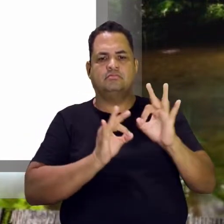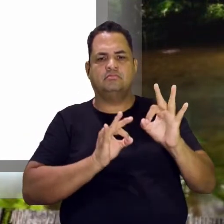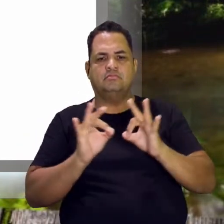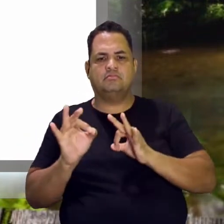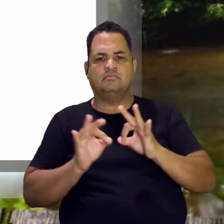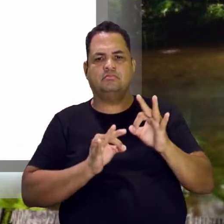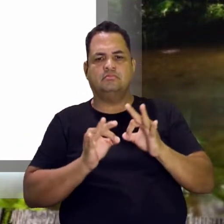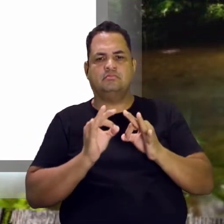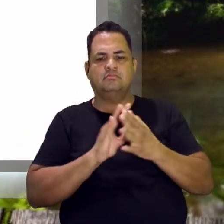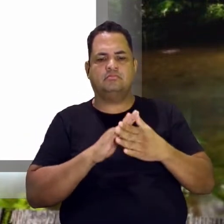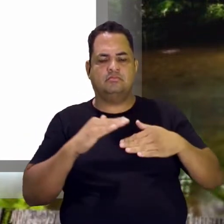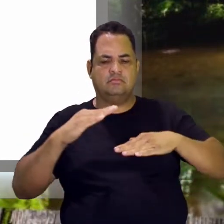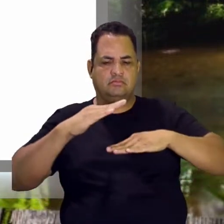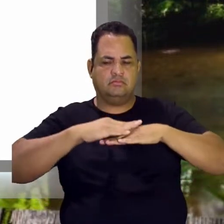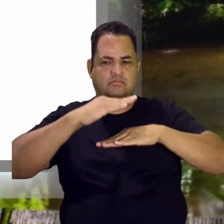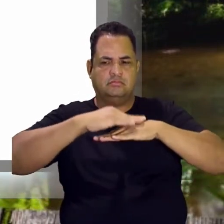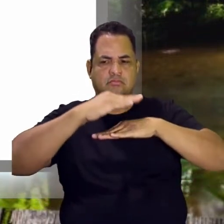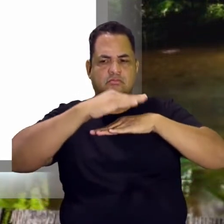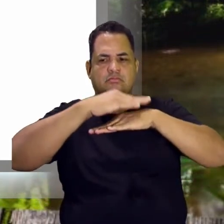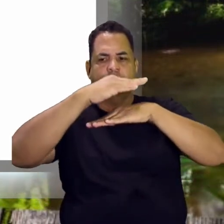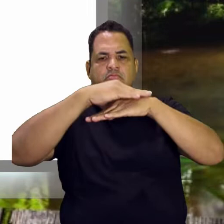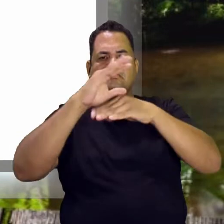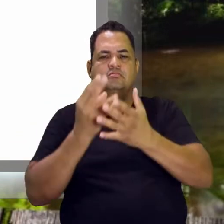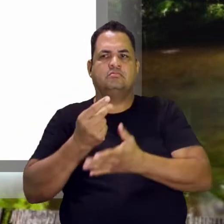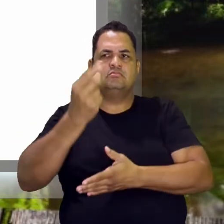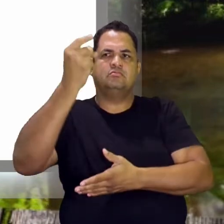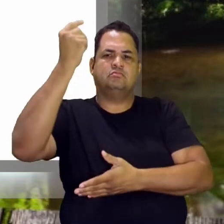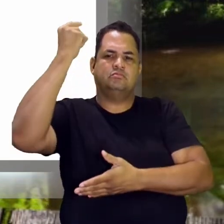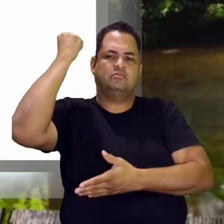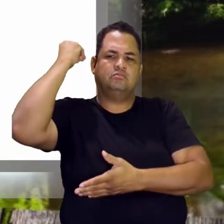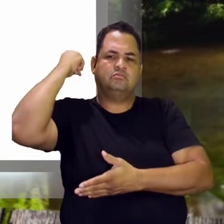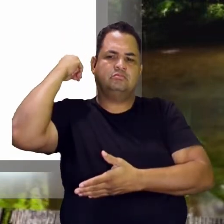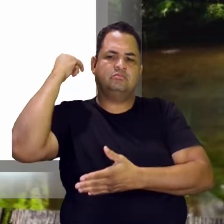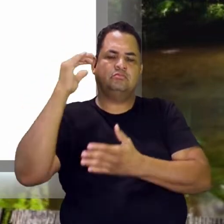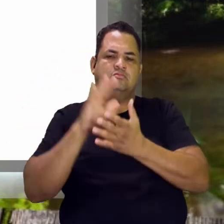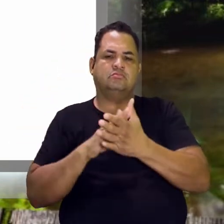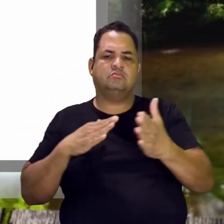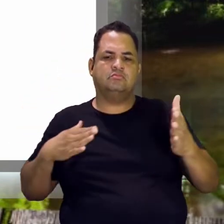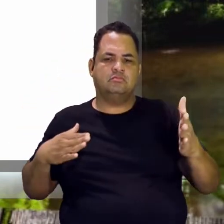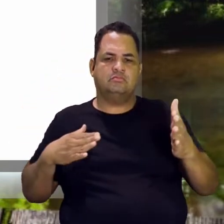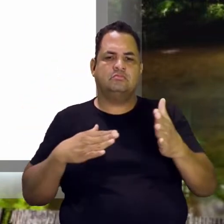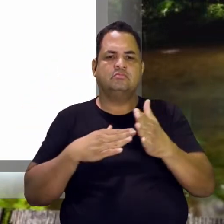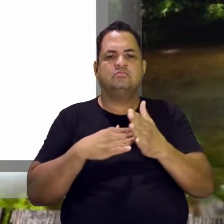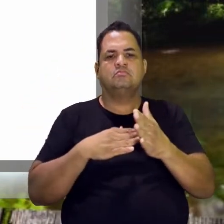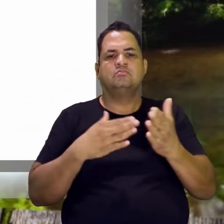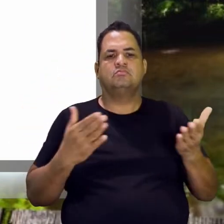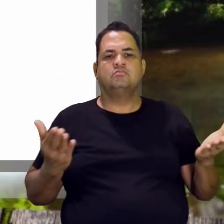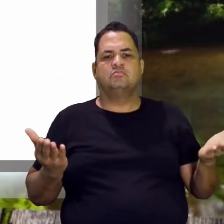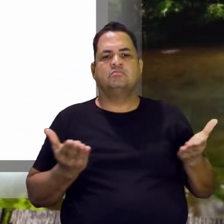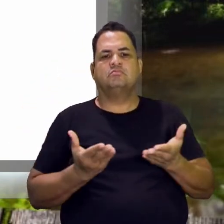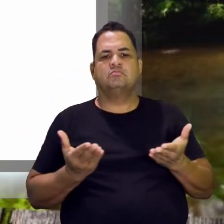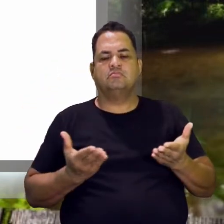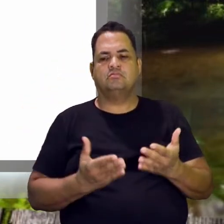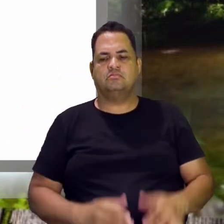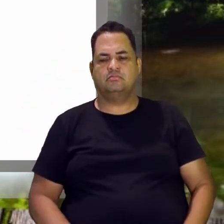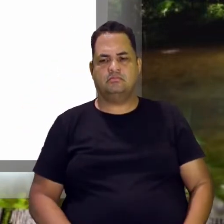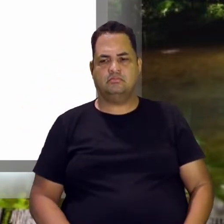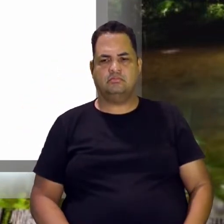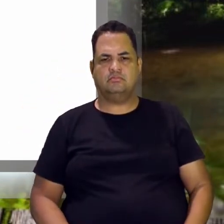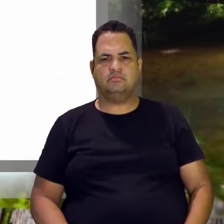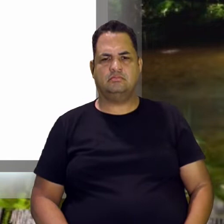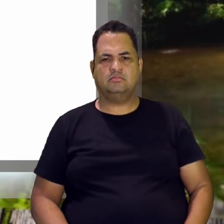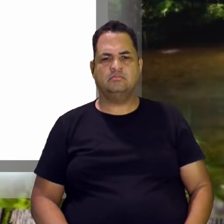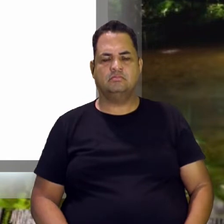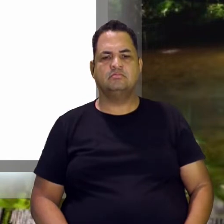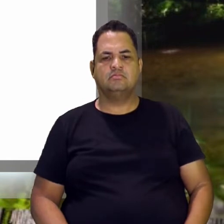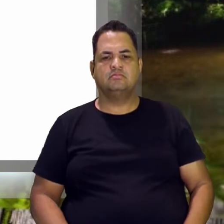formações dos sedimentos desde o início até a nossa era atual. Tudo